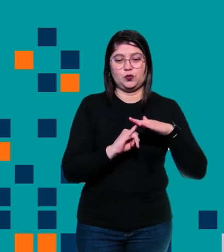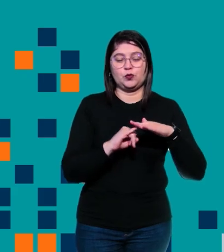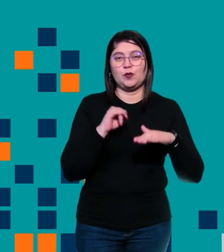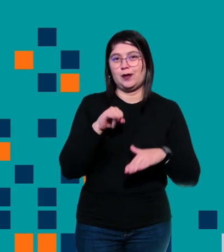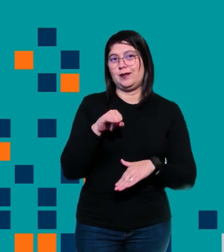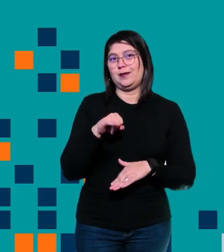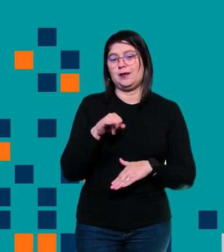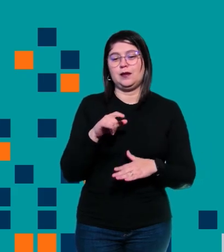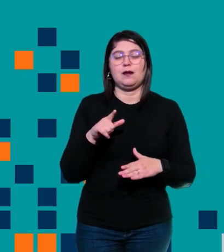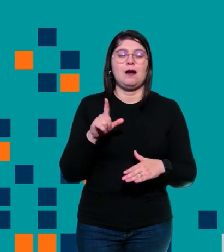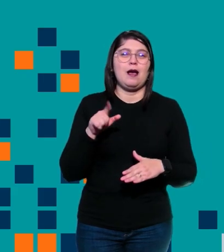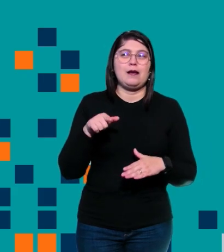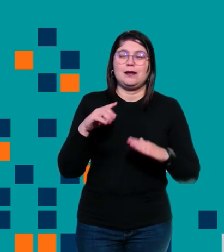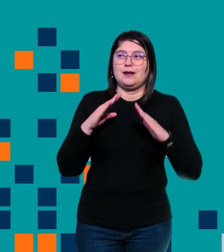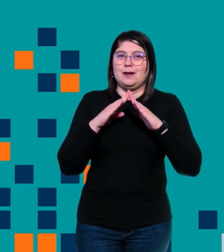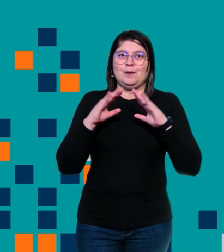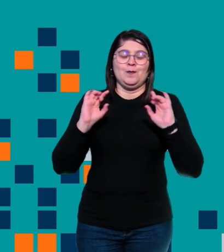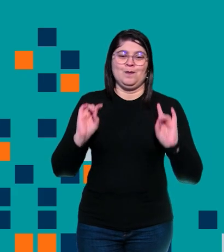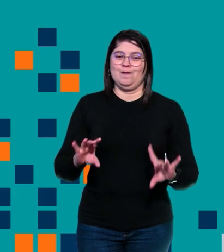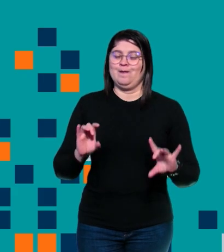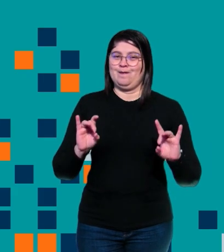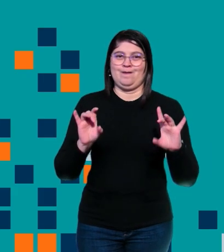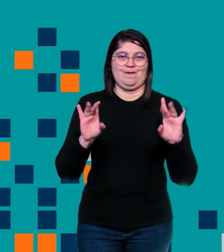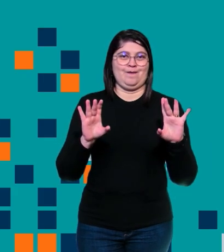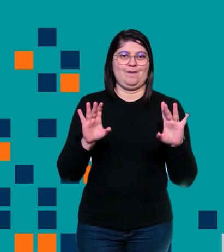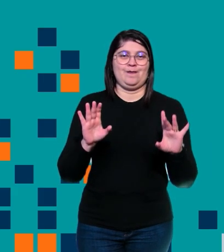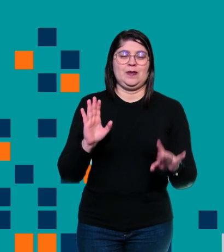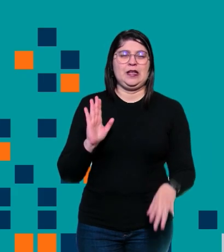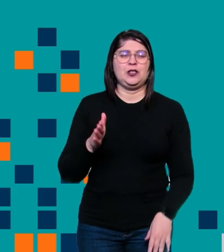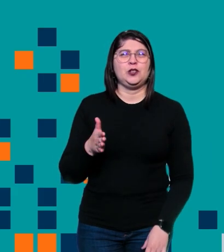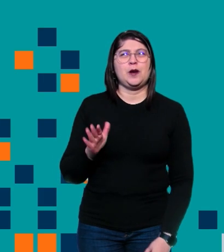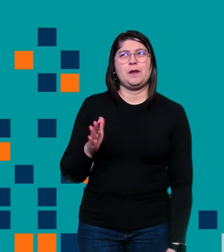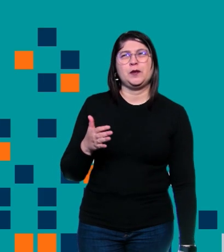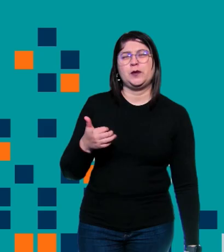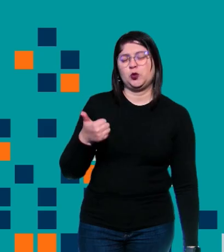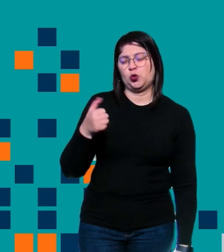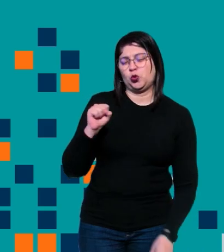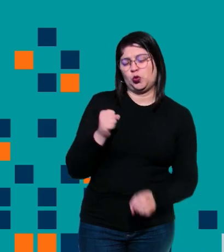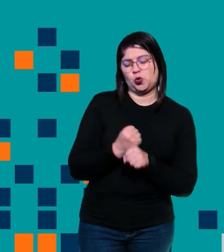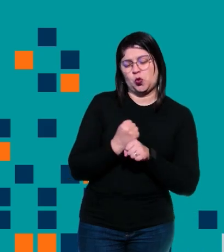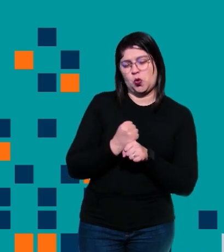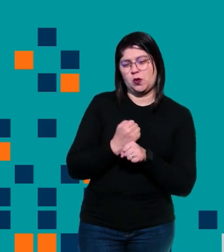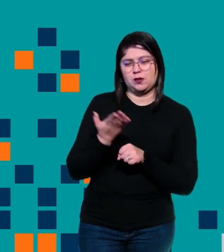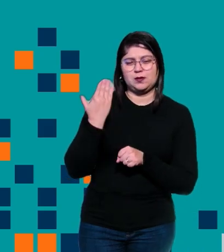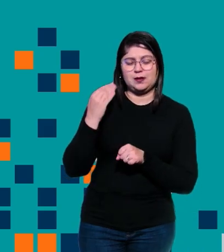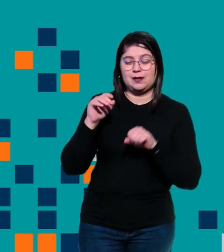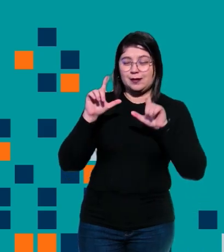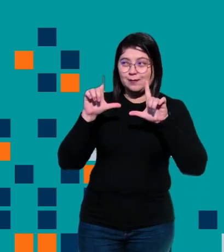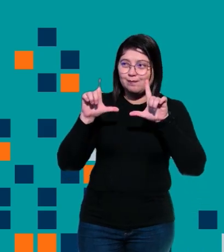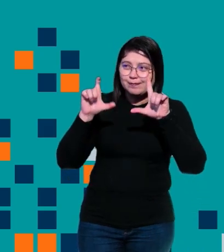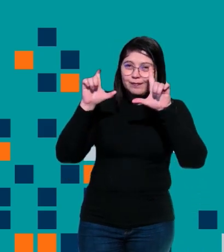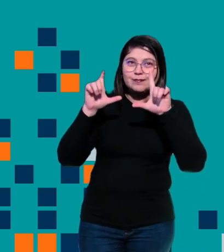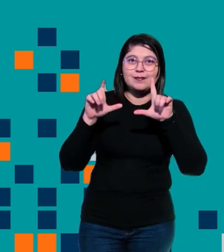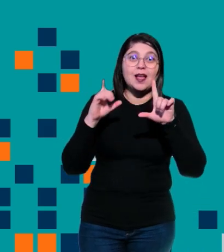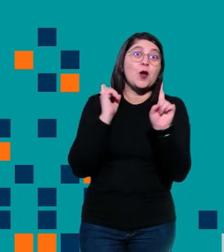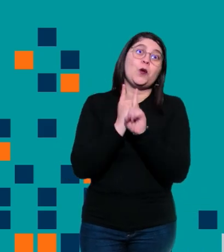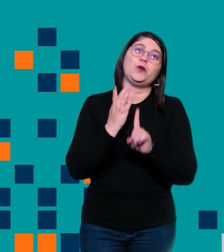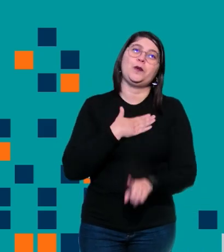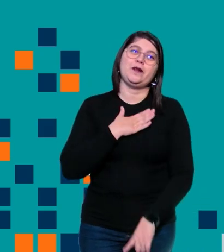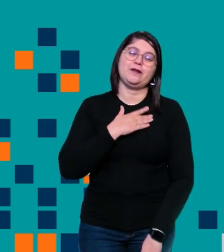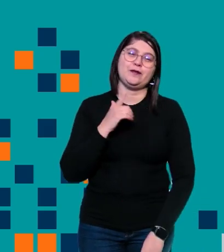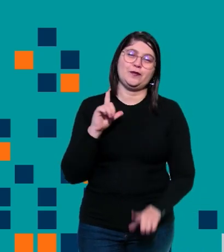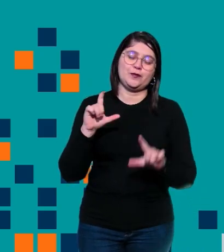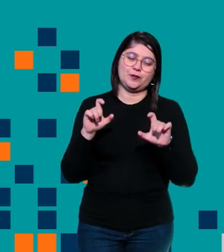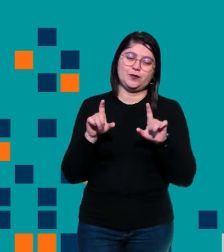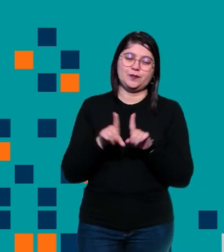é uma casa muito especial, que eu já tinha ido há uns 18 anos atrás. O fotógrafo achou essa foto minha com ele, eu